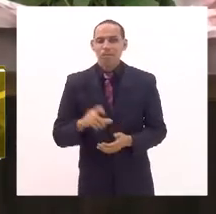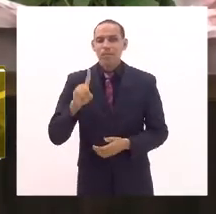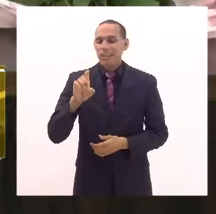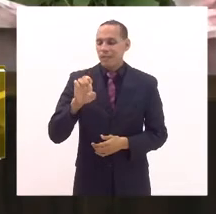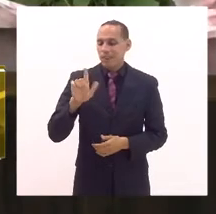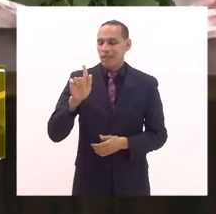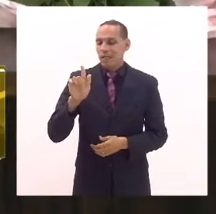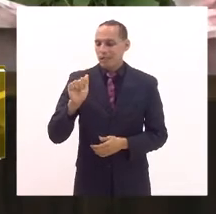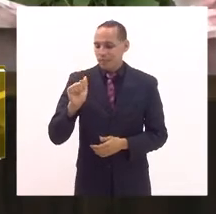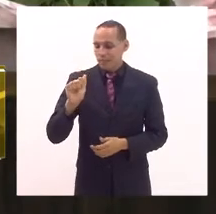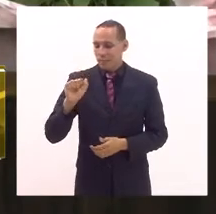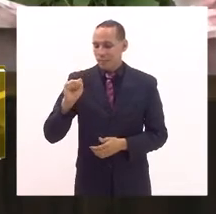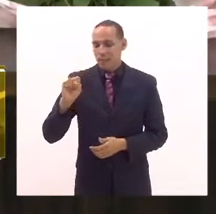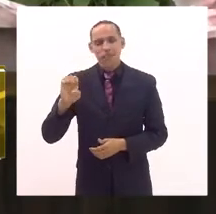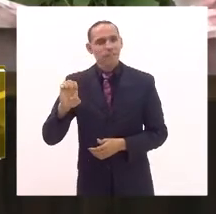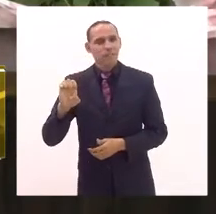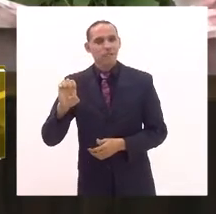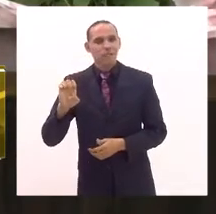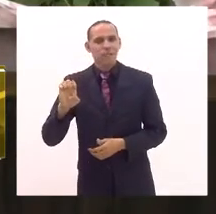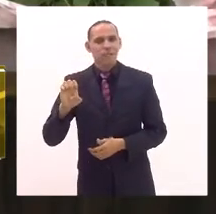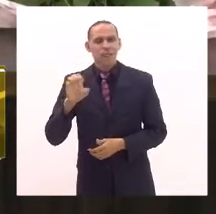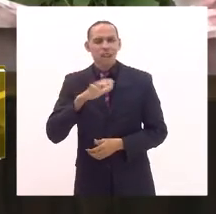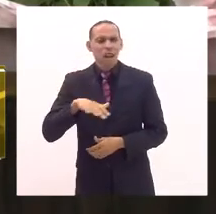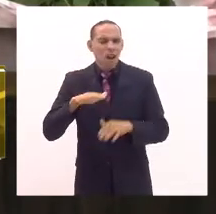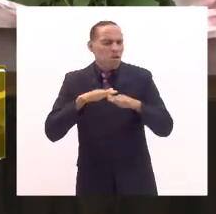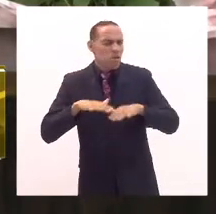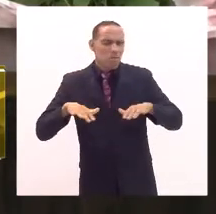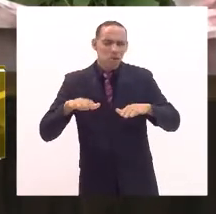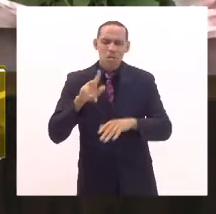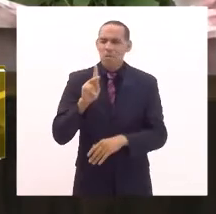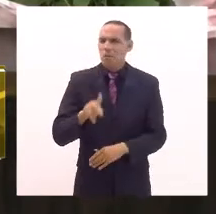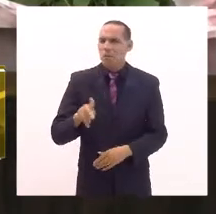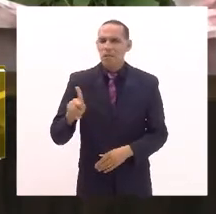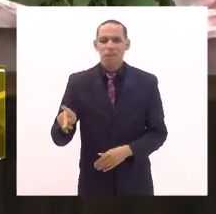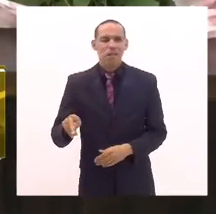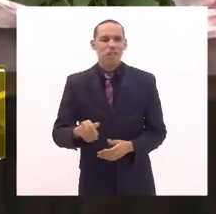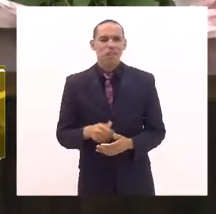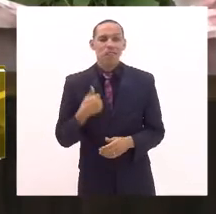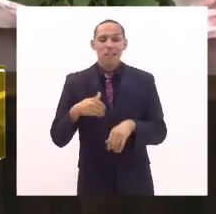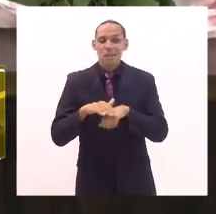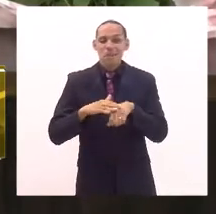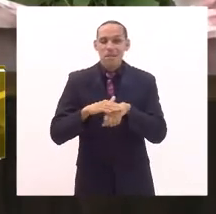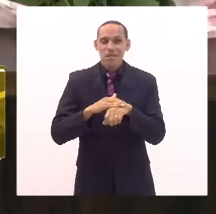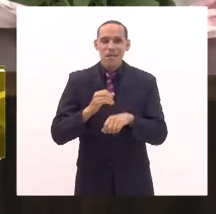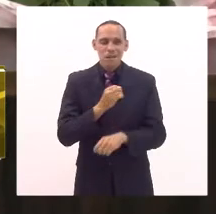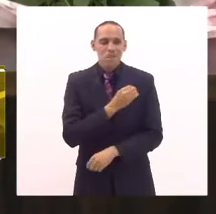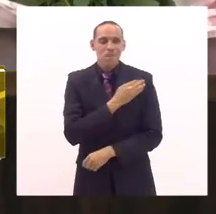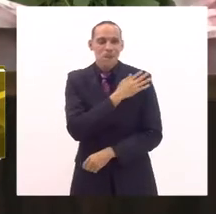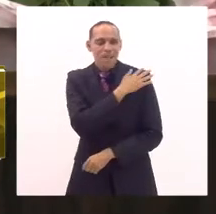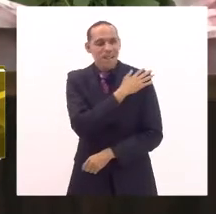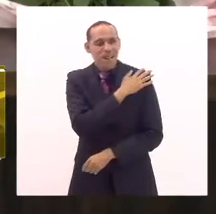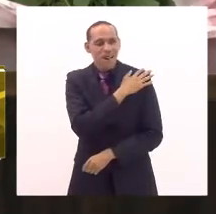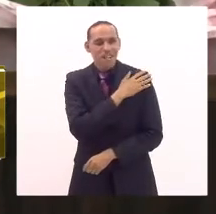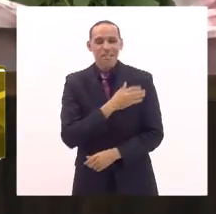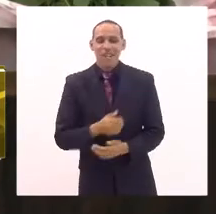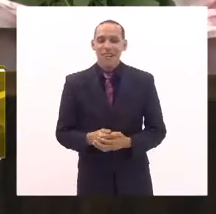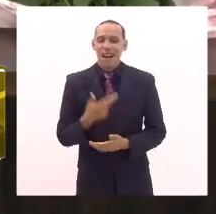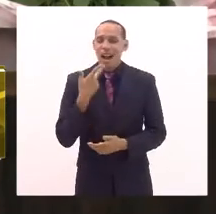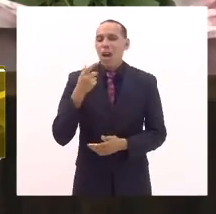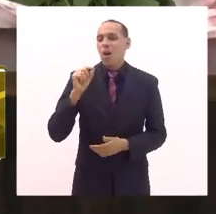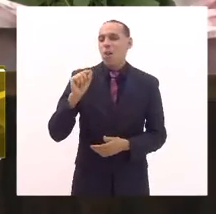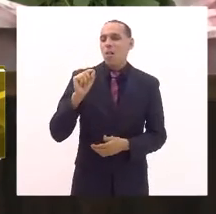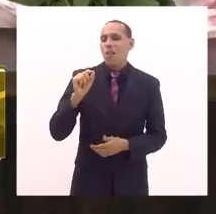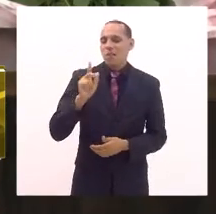DEGASE, enfim, todos os segmentos, professores. Eu estava conversando até com o coronel, falando a